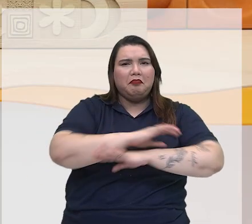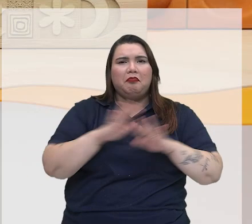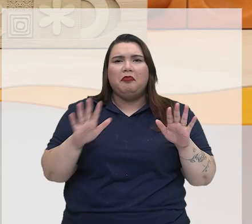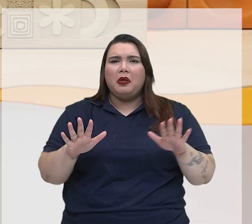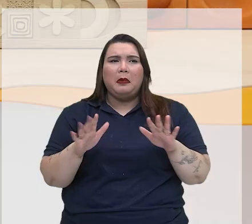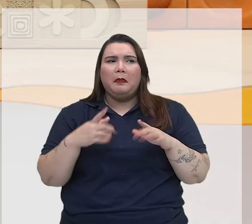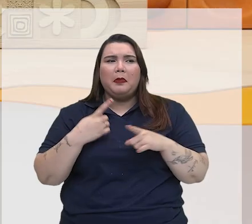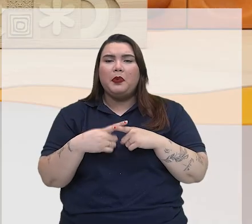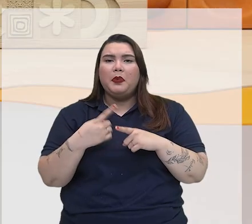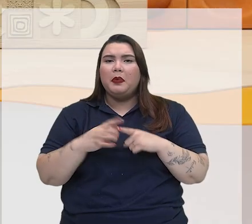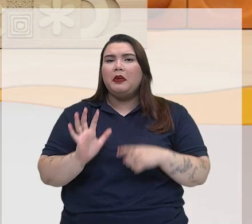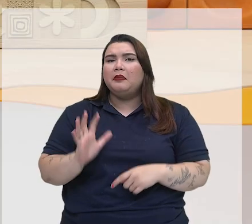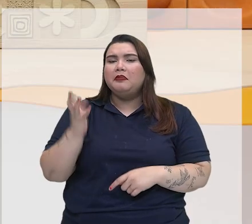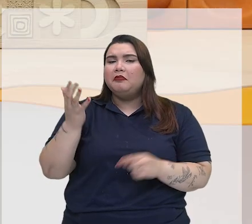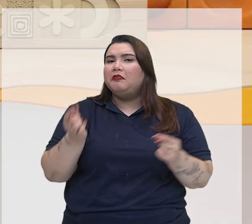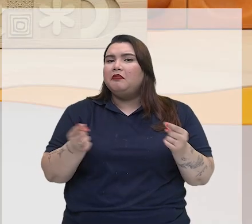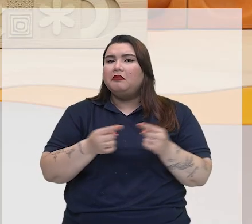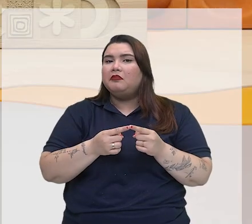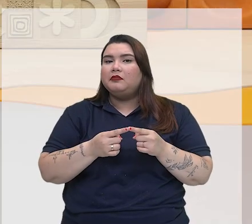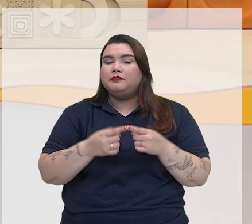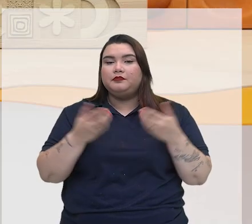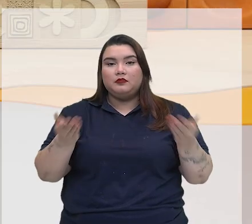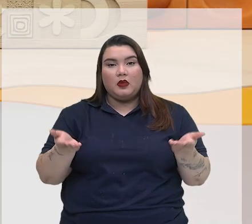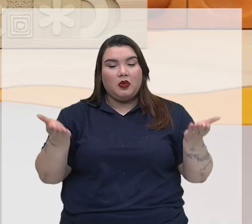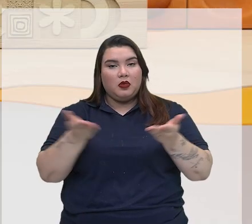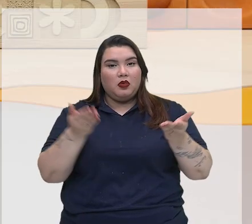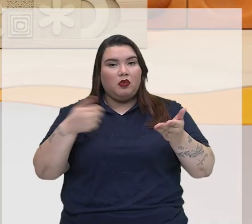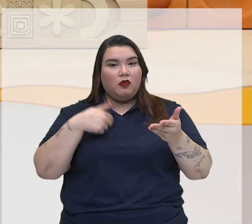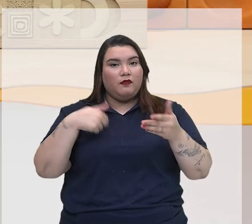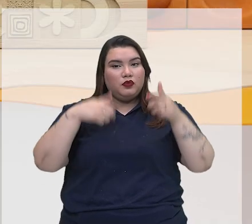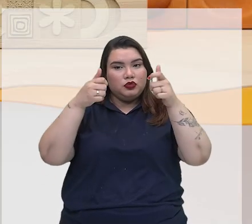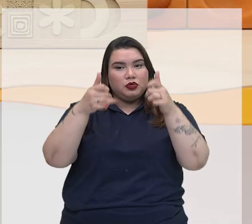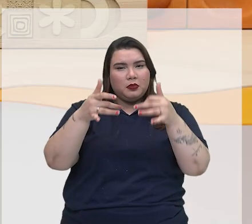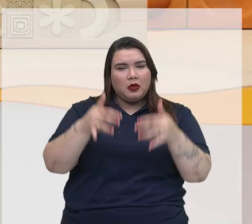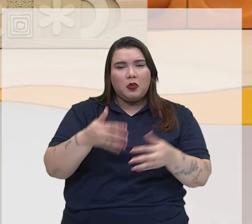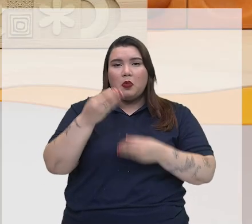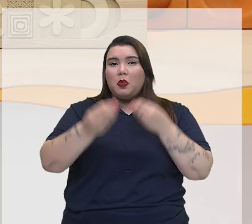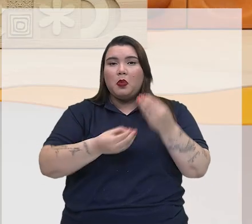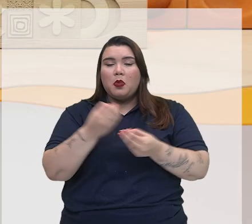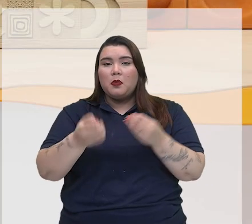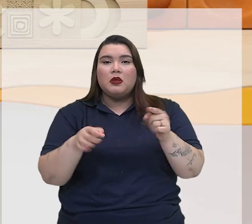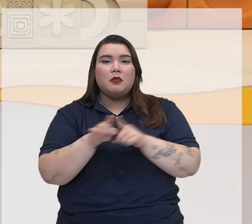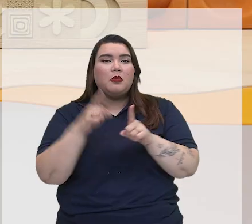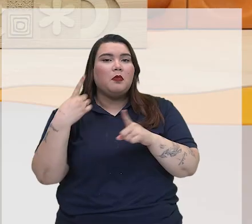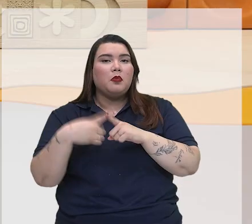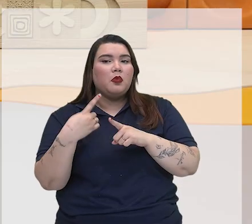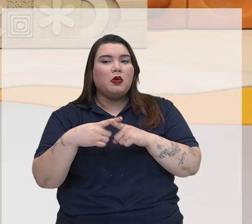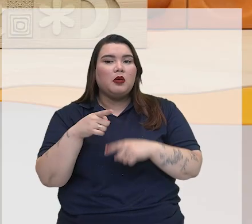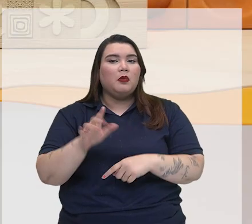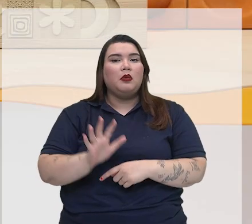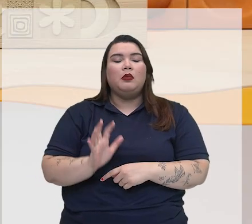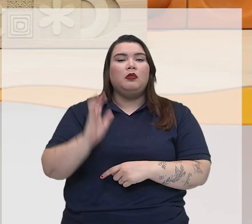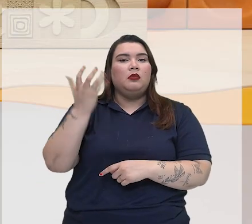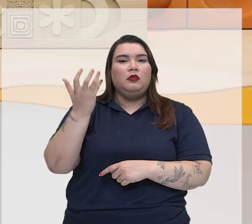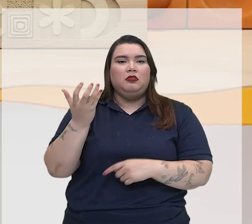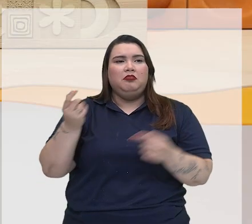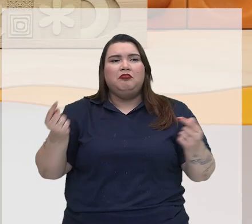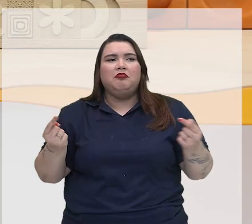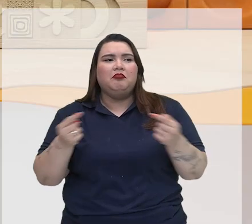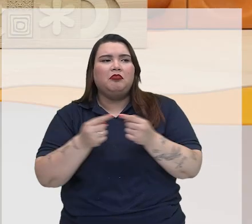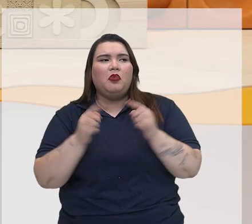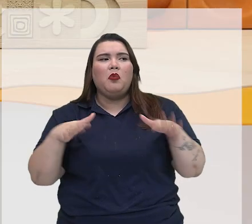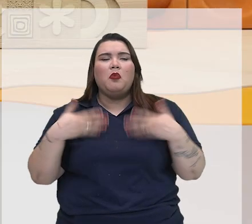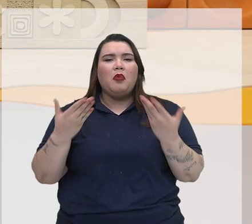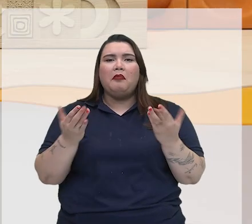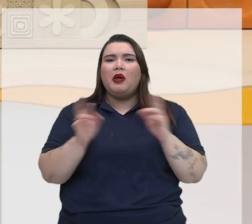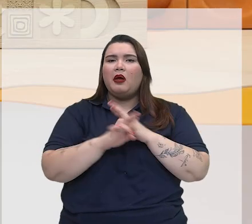Vamos observar que eu vou te explicar mais por que isso acontece, o que isso tem a ver